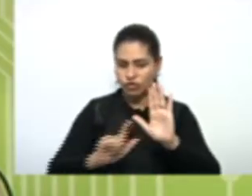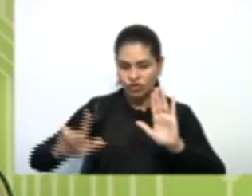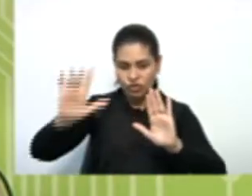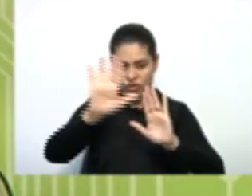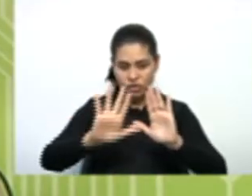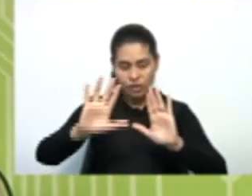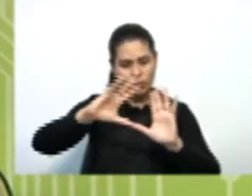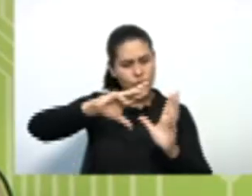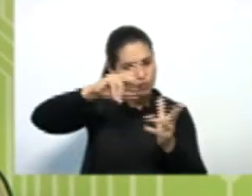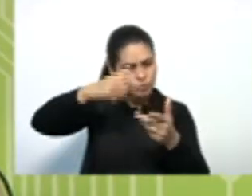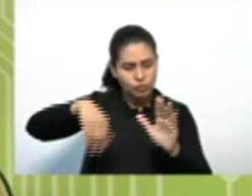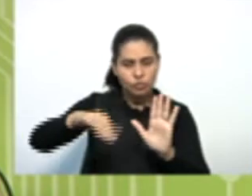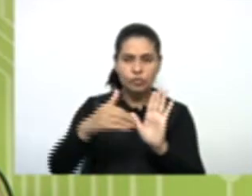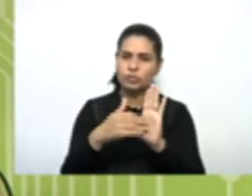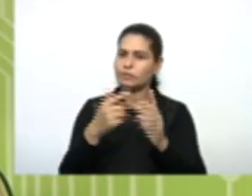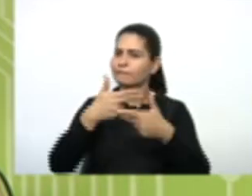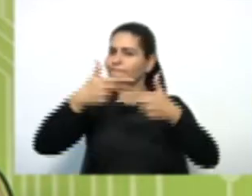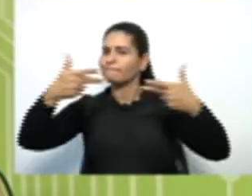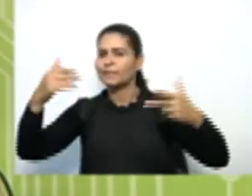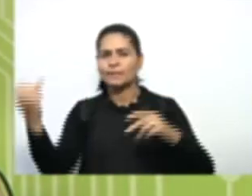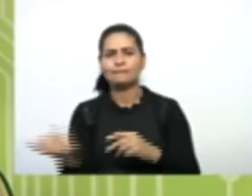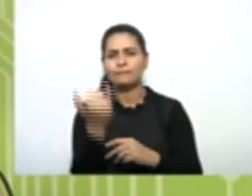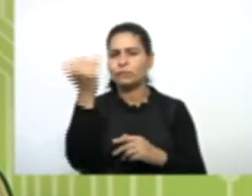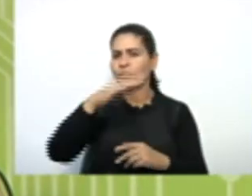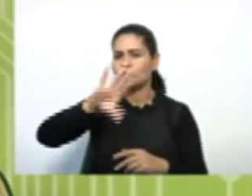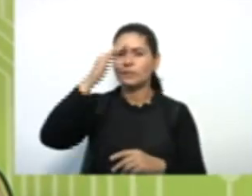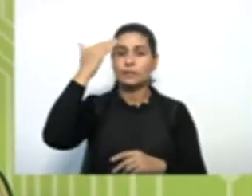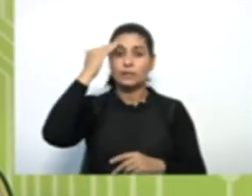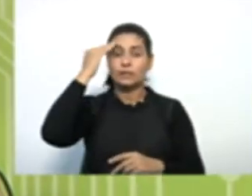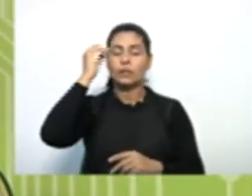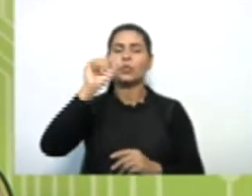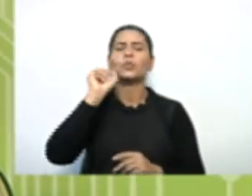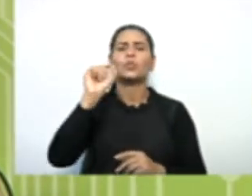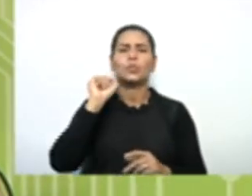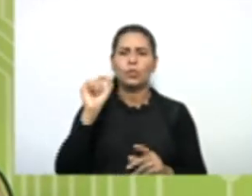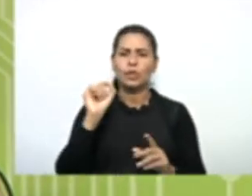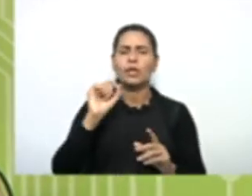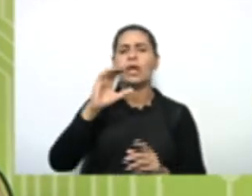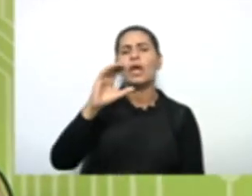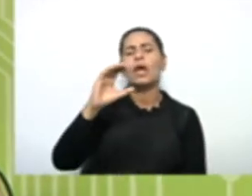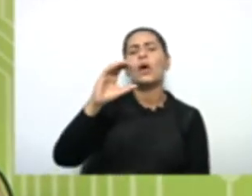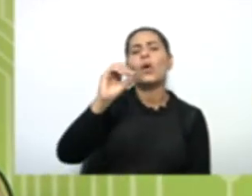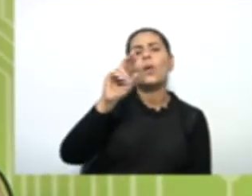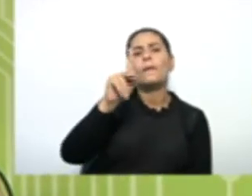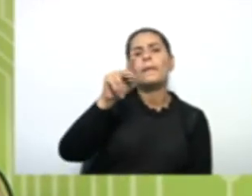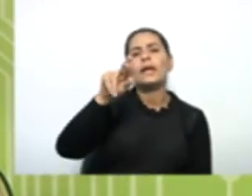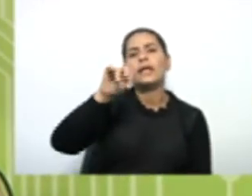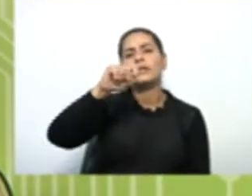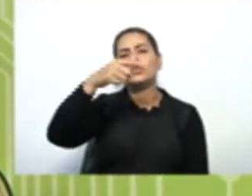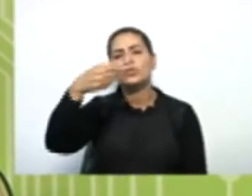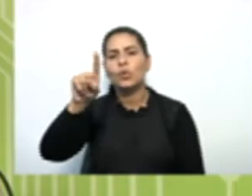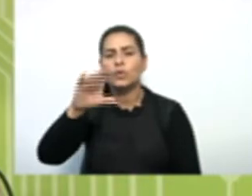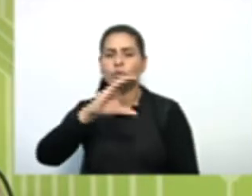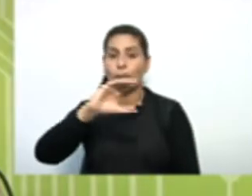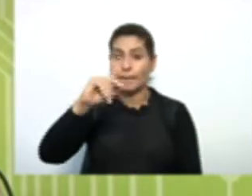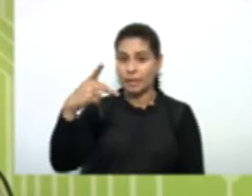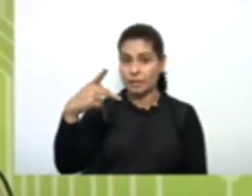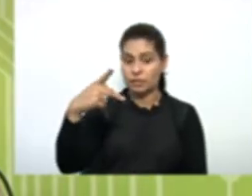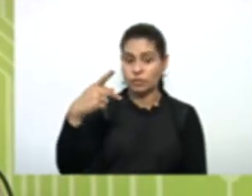geral e ele engloba muitas coisas, ele é importante para a gente compreender aqui o que são operações cooperativas. Esse é o